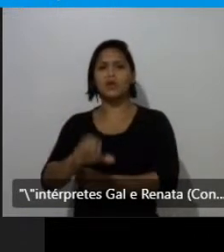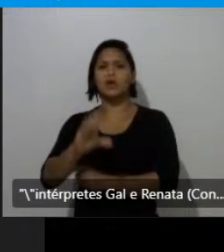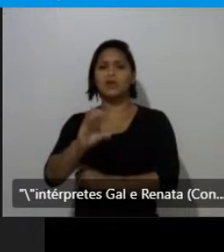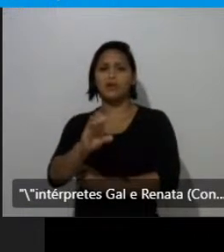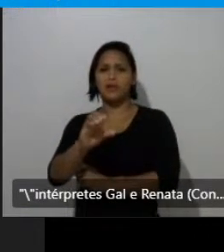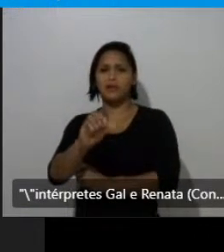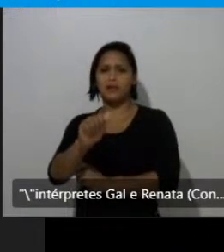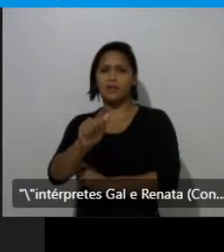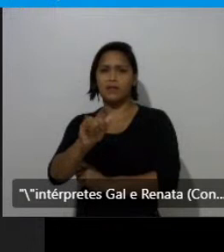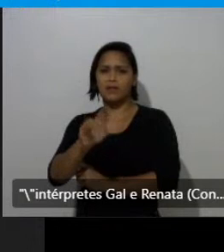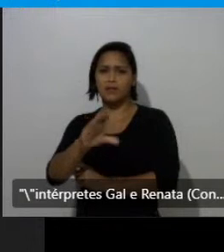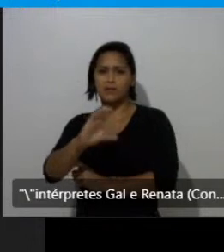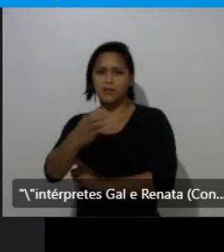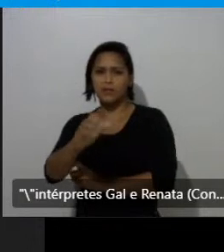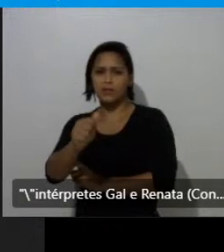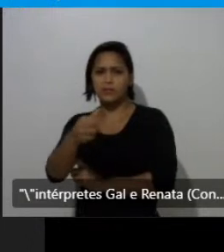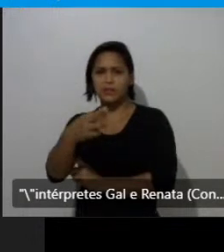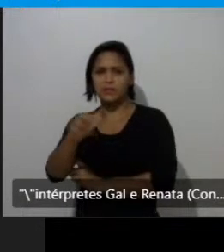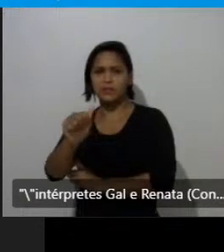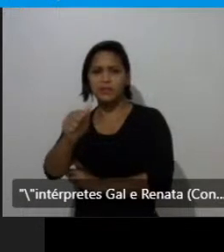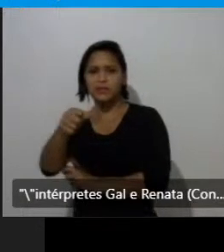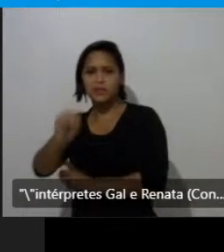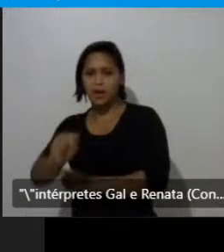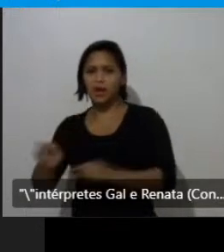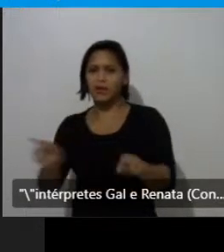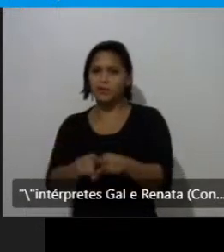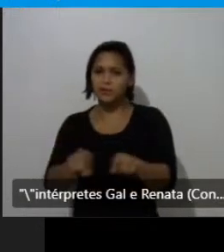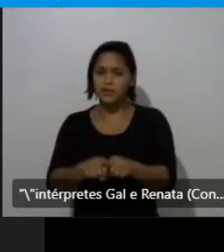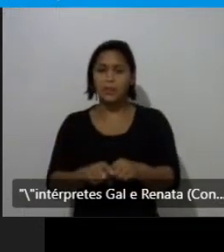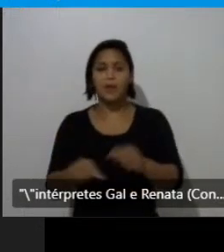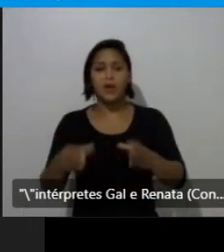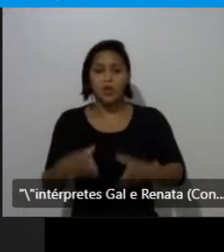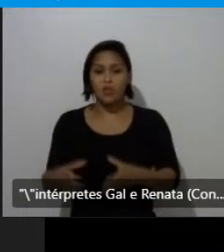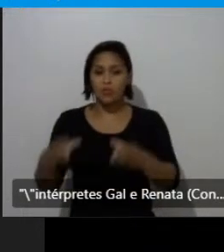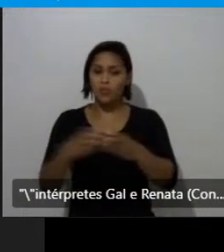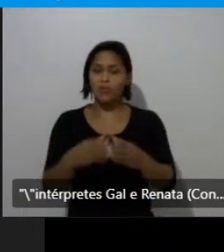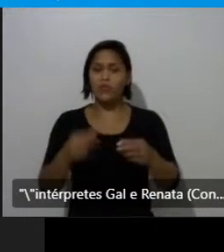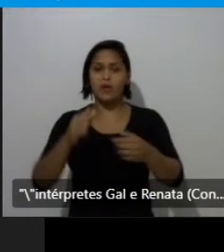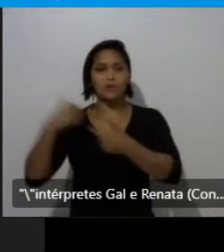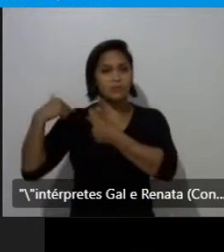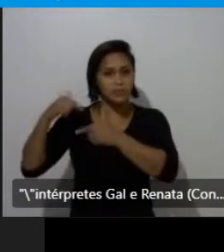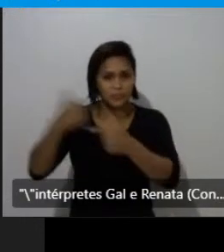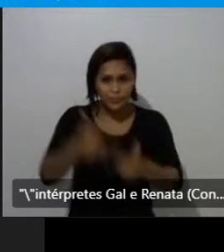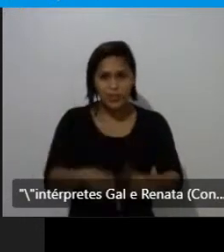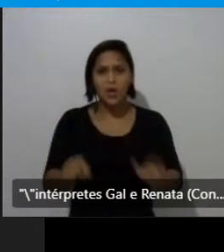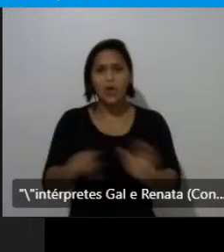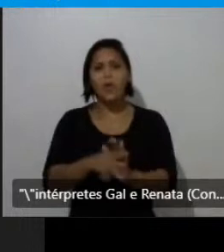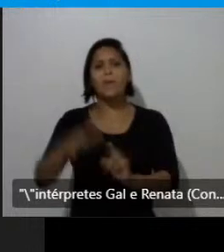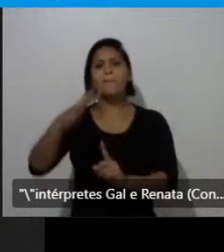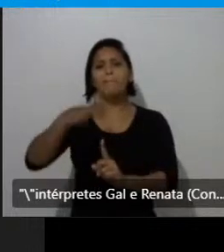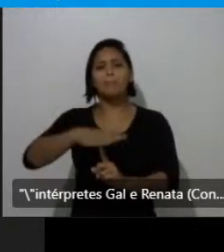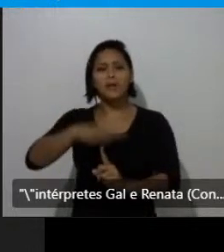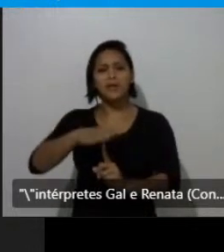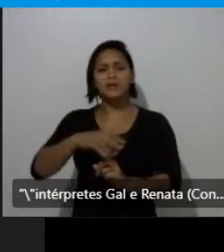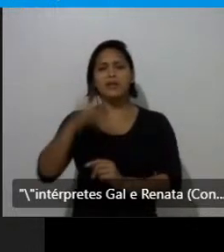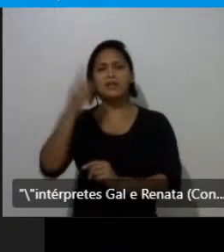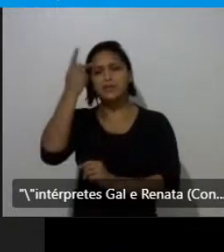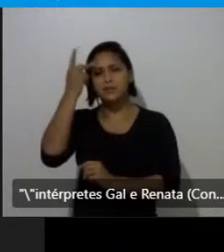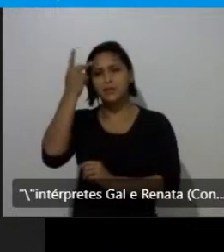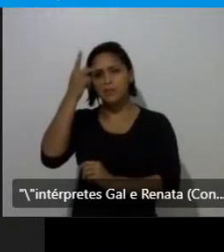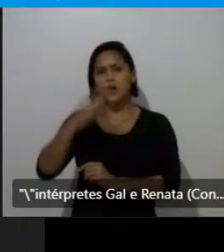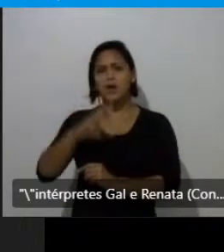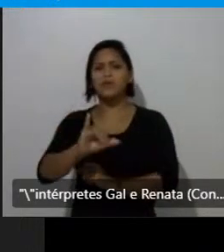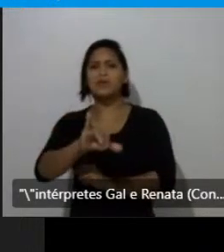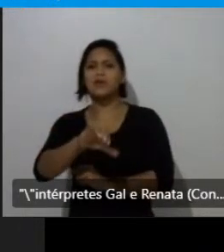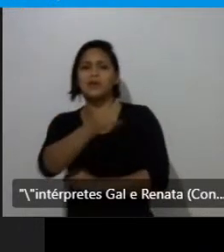estão organizados pela Coordenação Nacional das Comunidades Tradicionais Caiçaras no Paraná, São Paulo e Rio